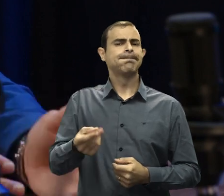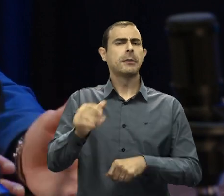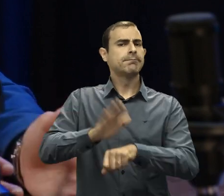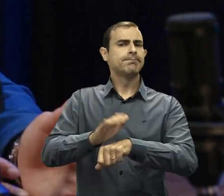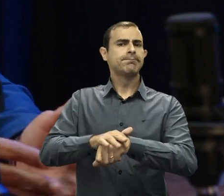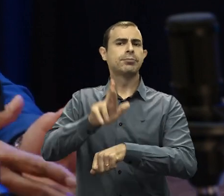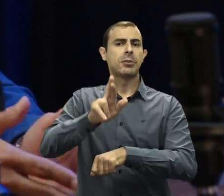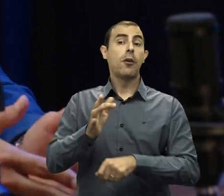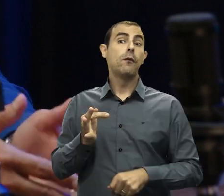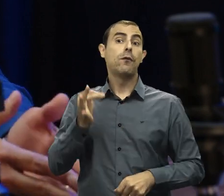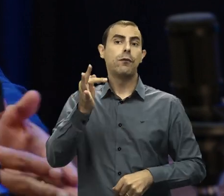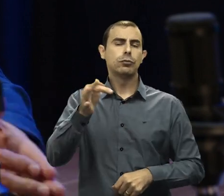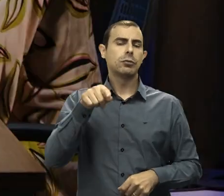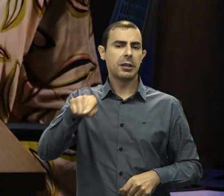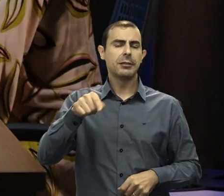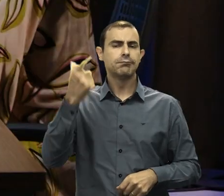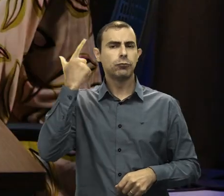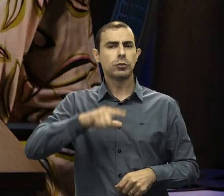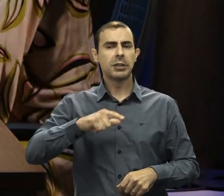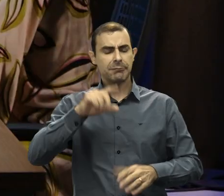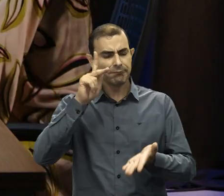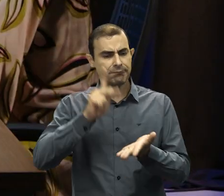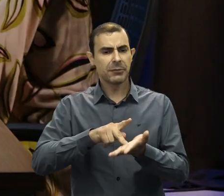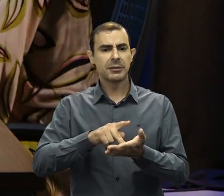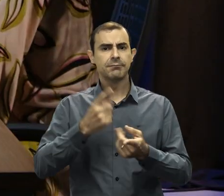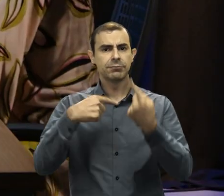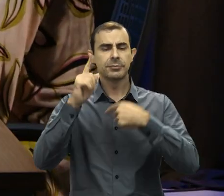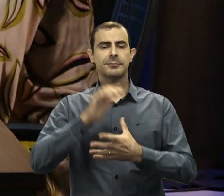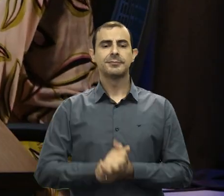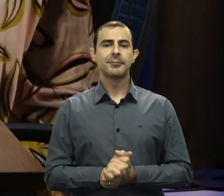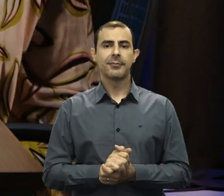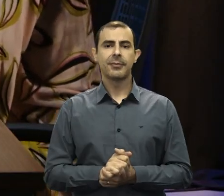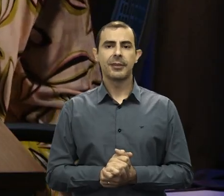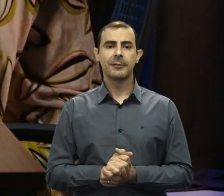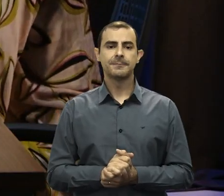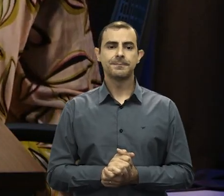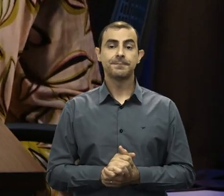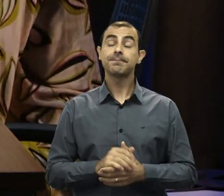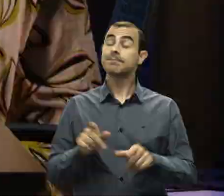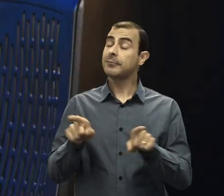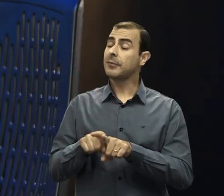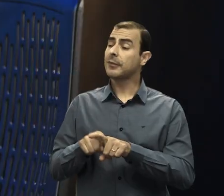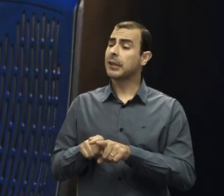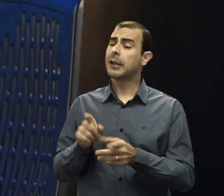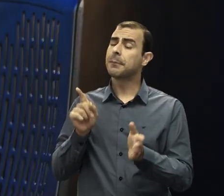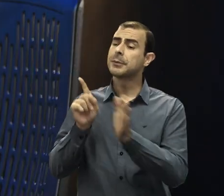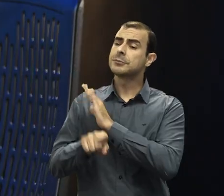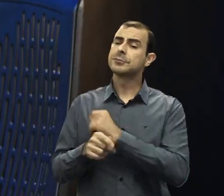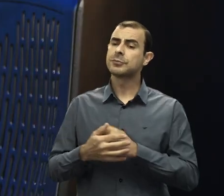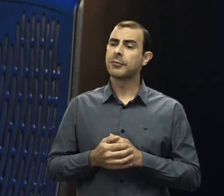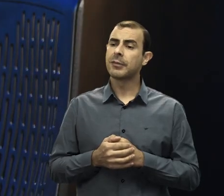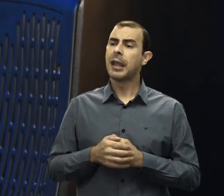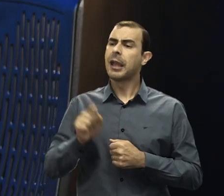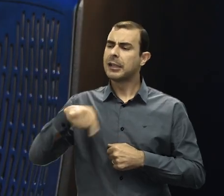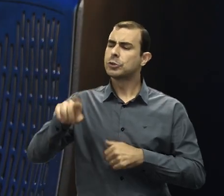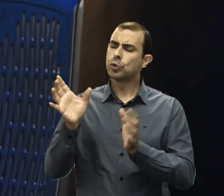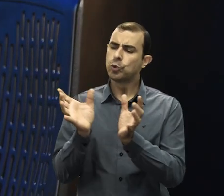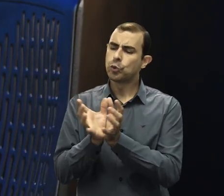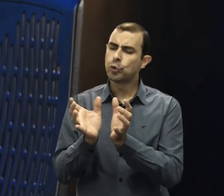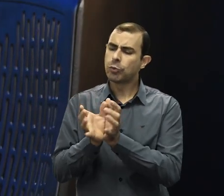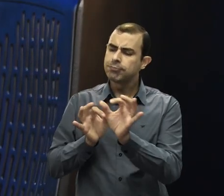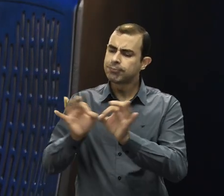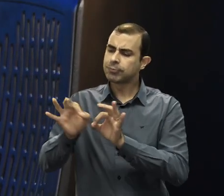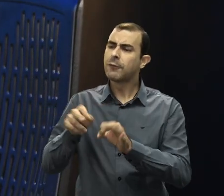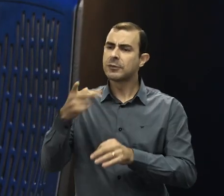com efetividade, né, lá na ponta, no dia a dia das pessoas. Herculano, em relação até essa questão desse trabalho em equipe,